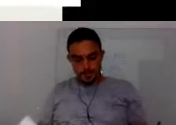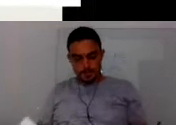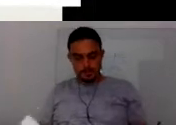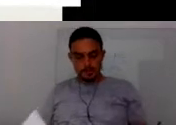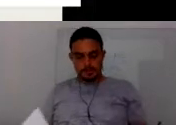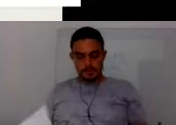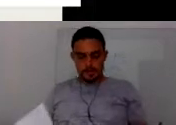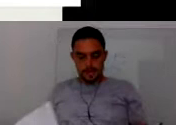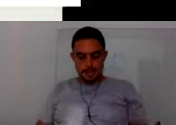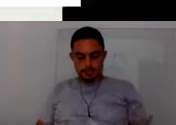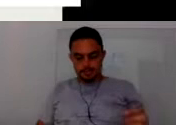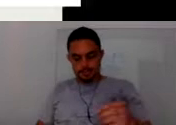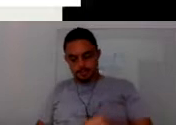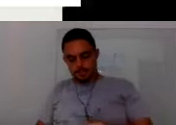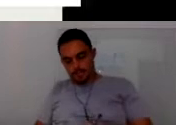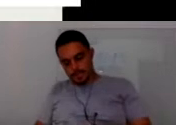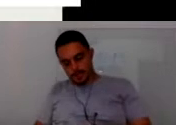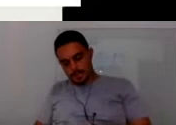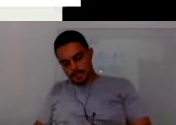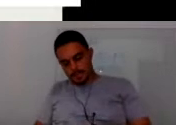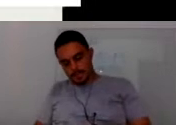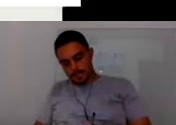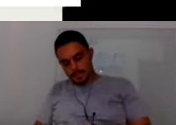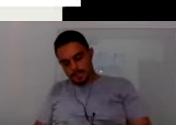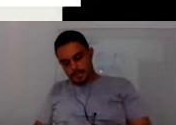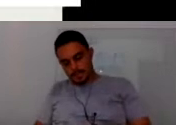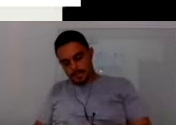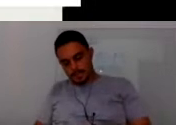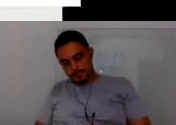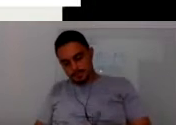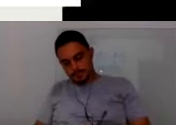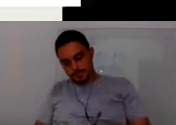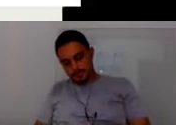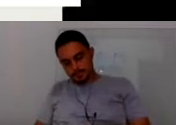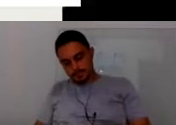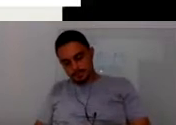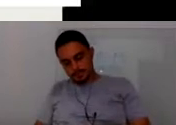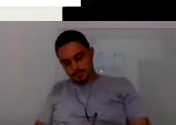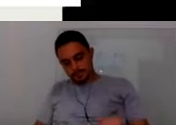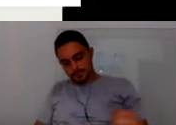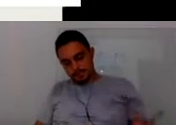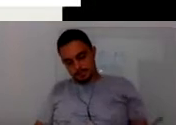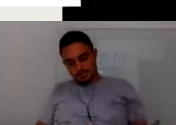39 gramas também, é isso? Dá 423.